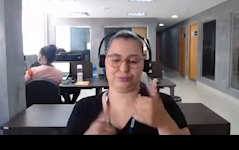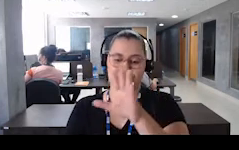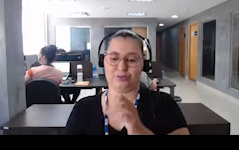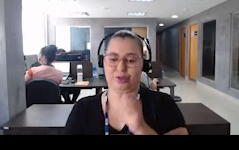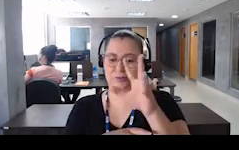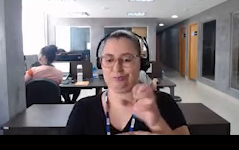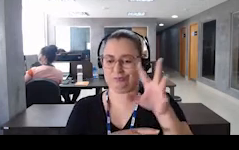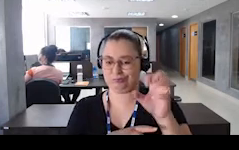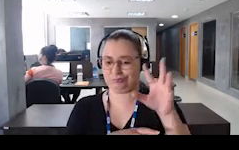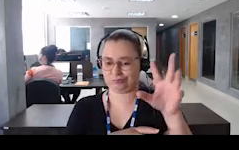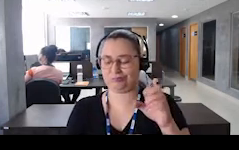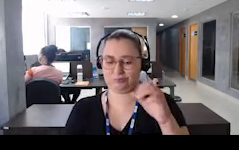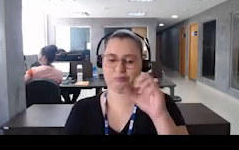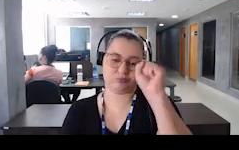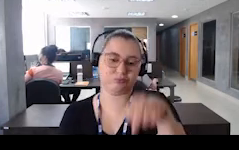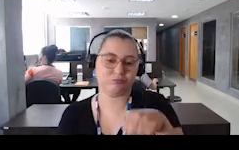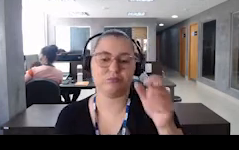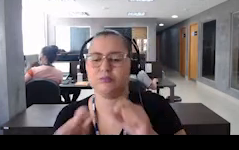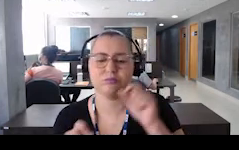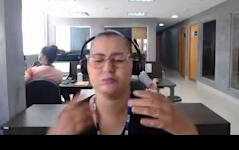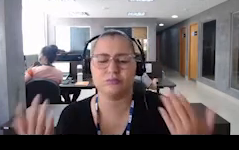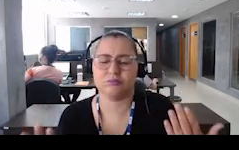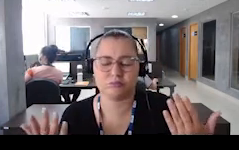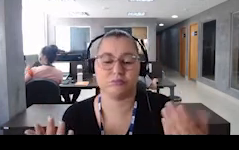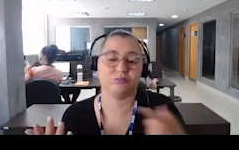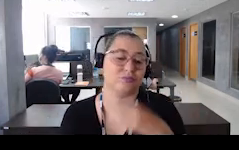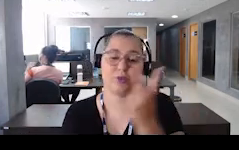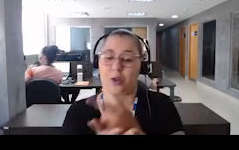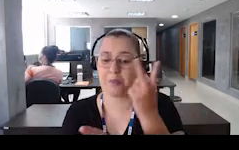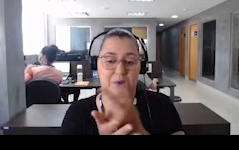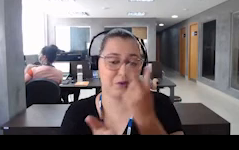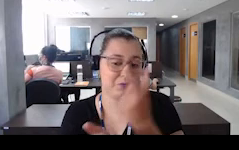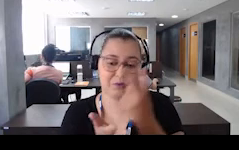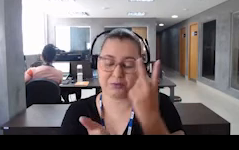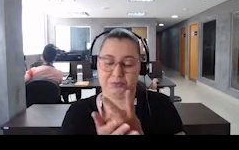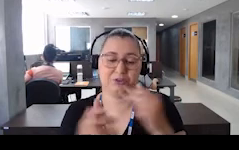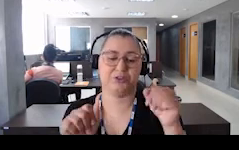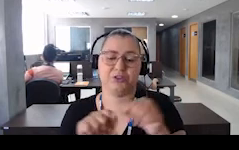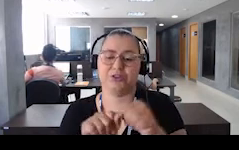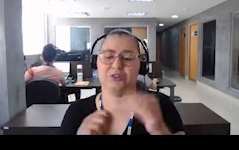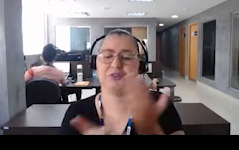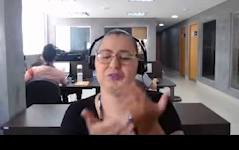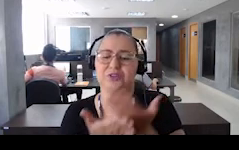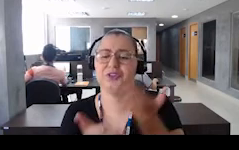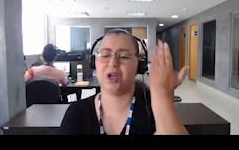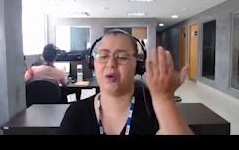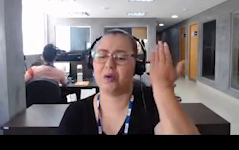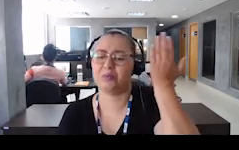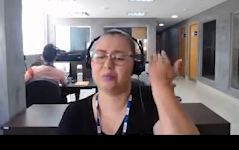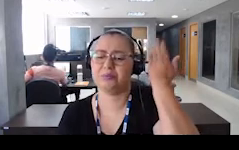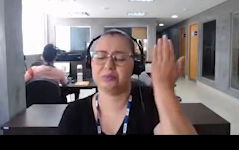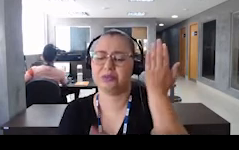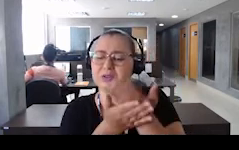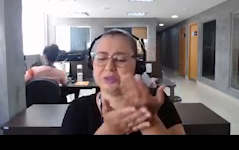vão consumir, certo? Que conta foi essa aqui que ele fez? Foi a mesma conta que a gente fez na aula passada, para